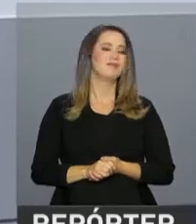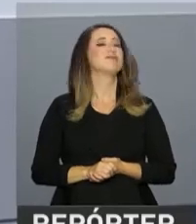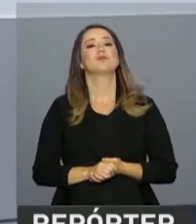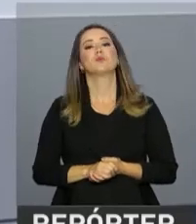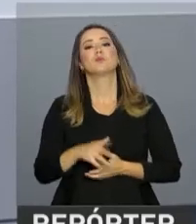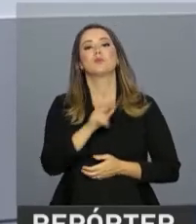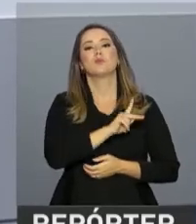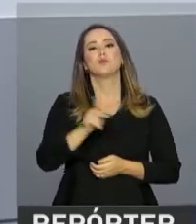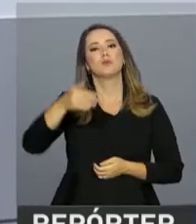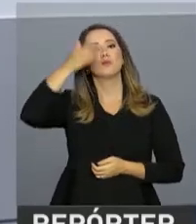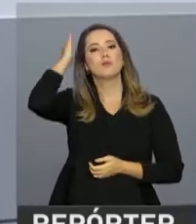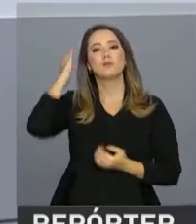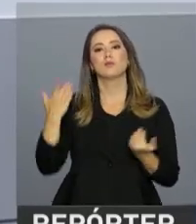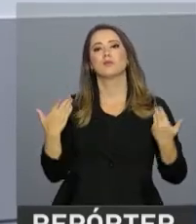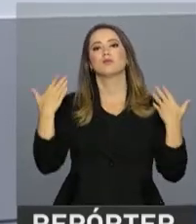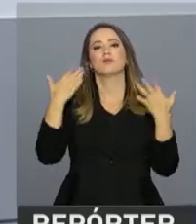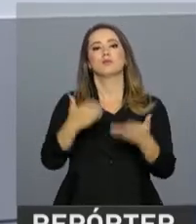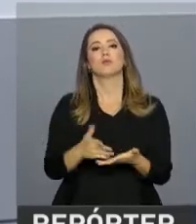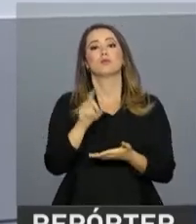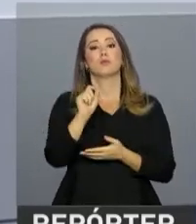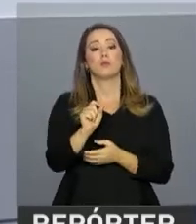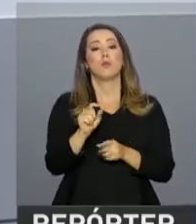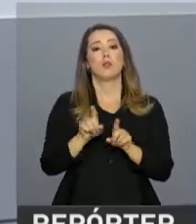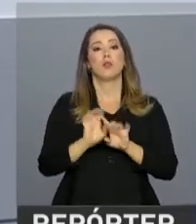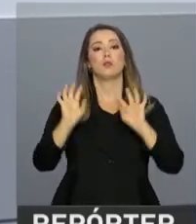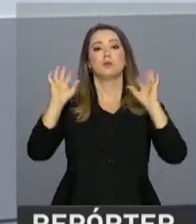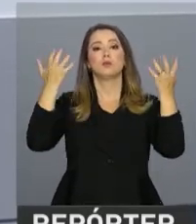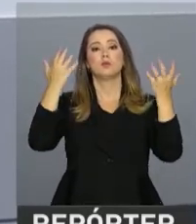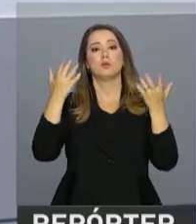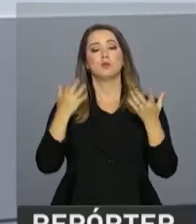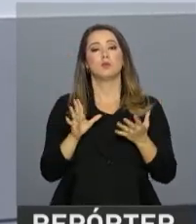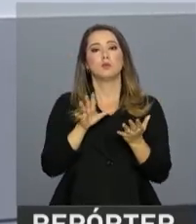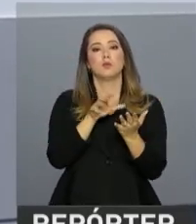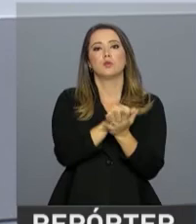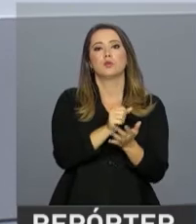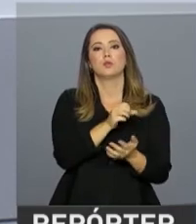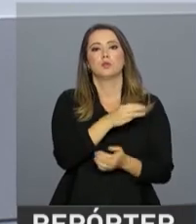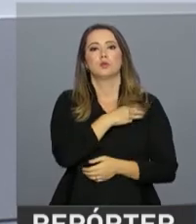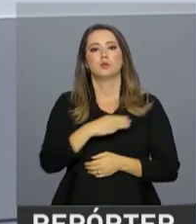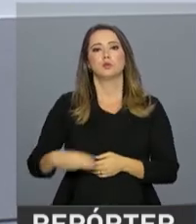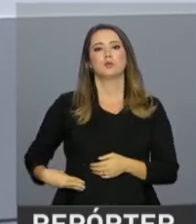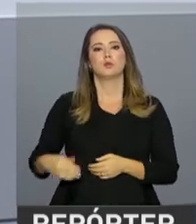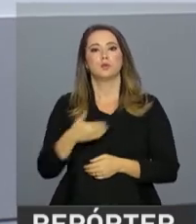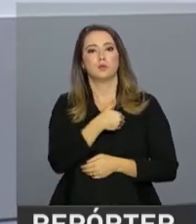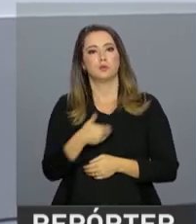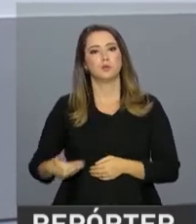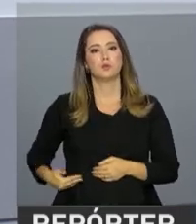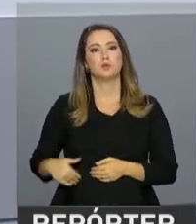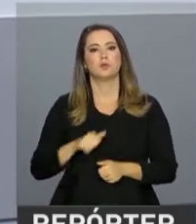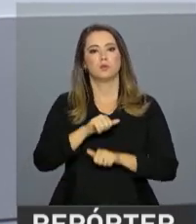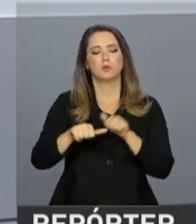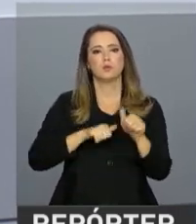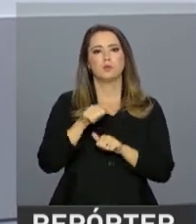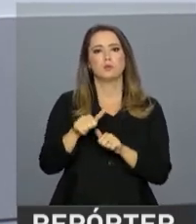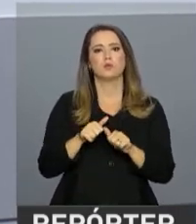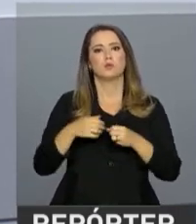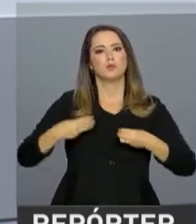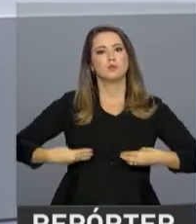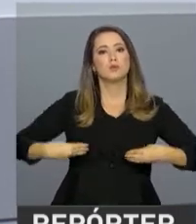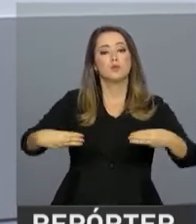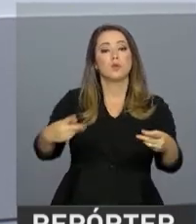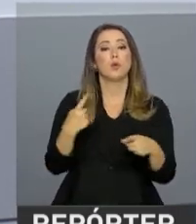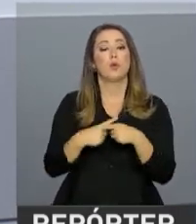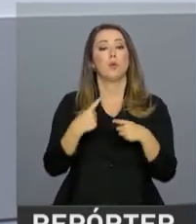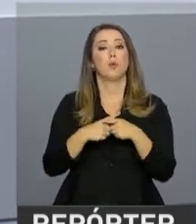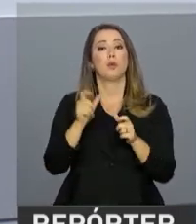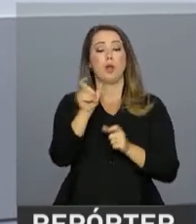O presidente Michel Temer participa daqui a pouco da cerimônia de posse dos novos ministros do governo. A mudança na esplanada